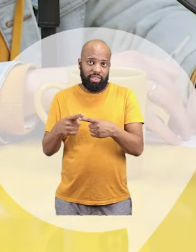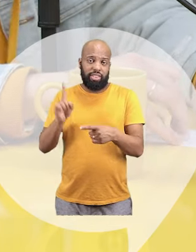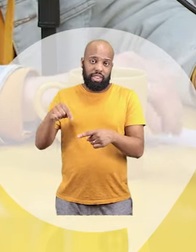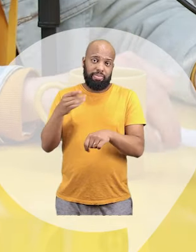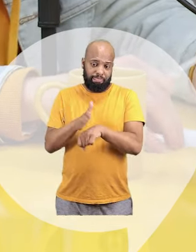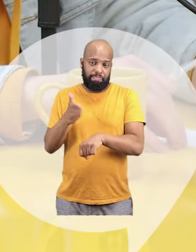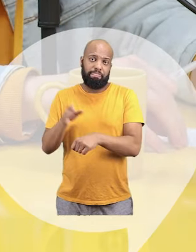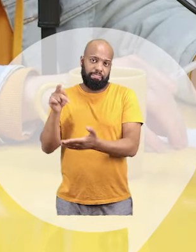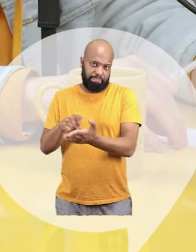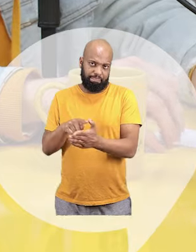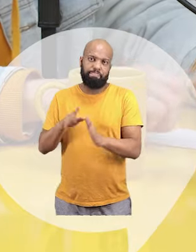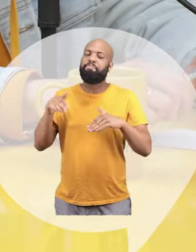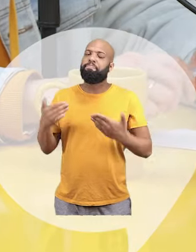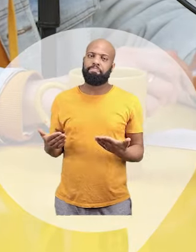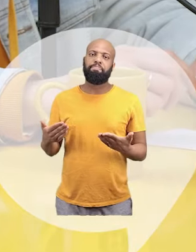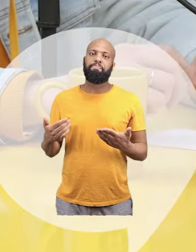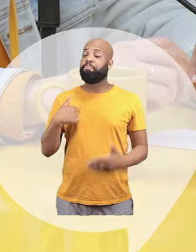contas é prática então